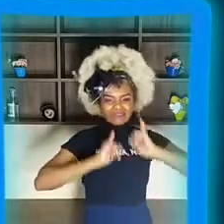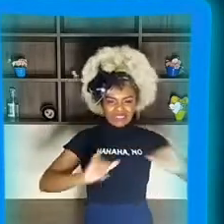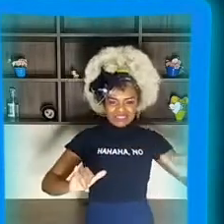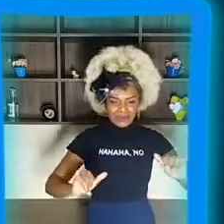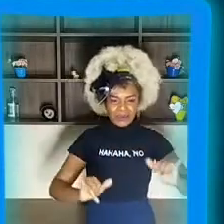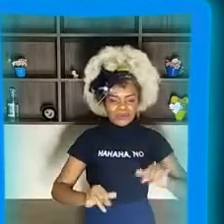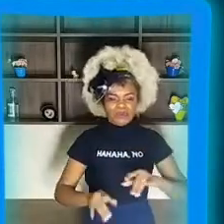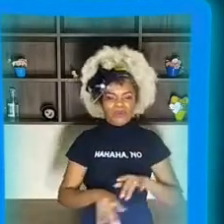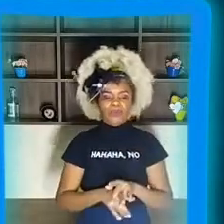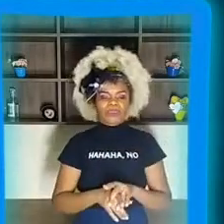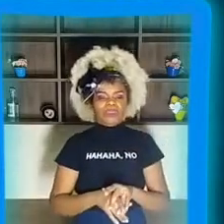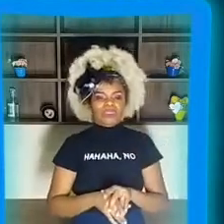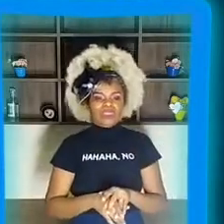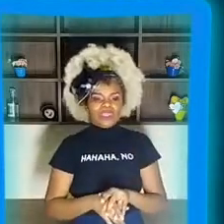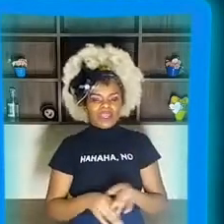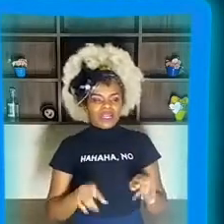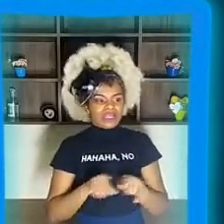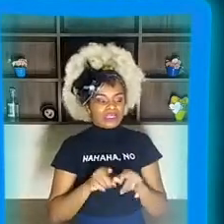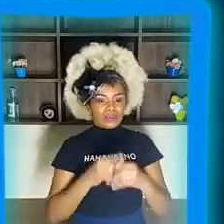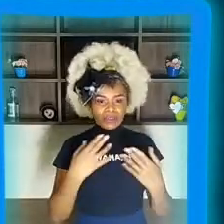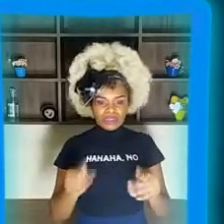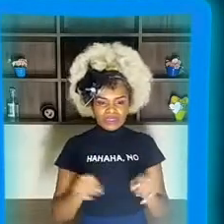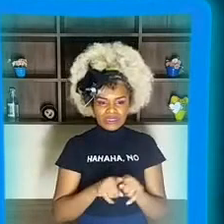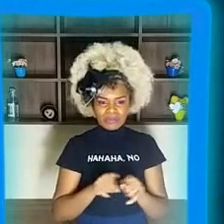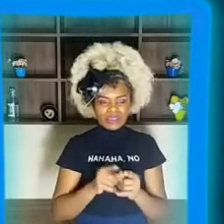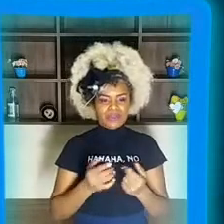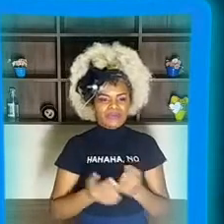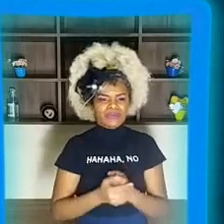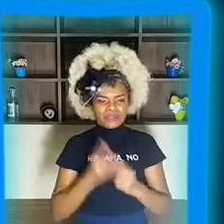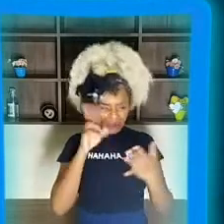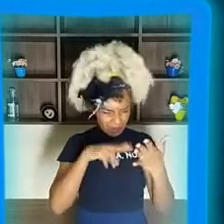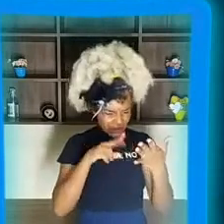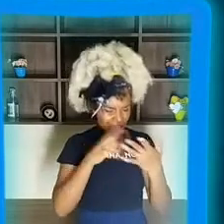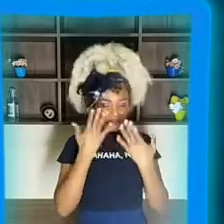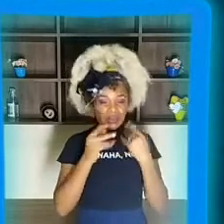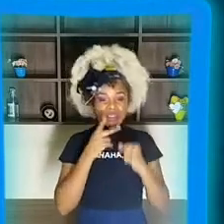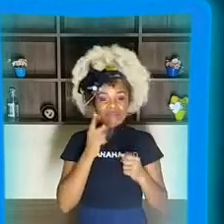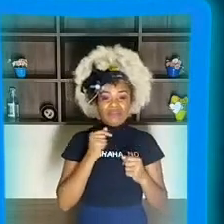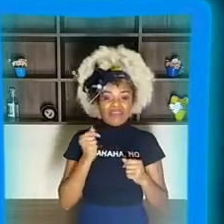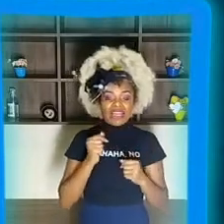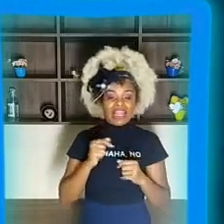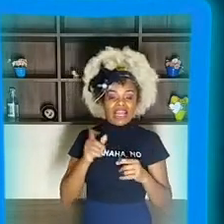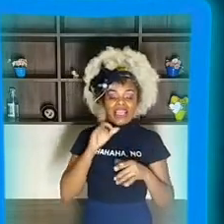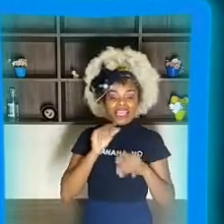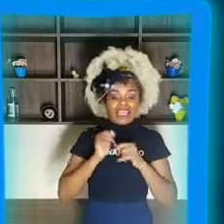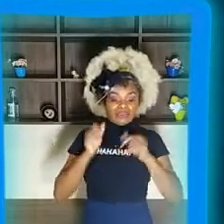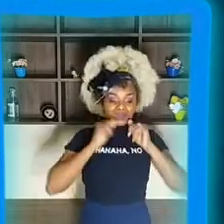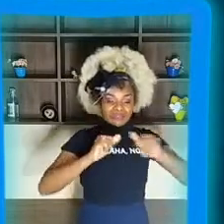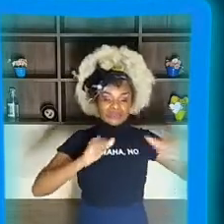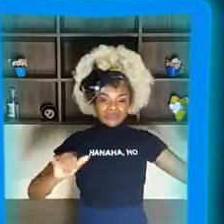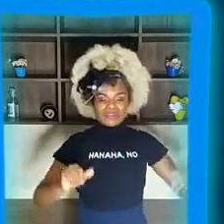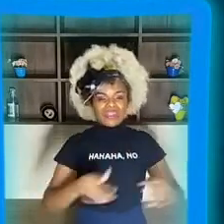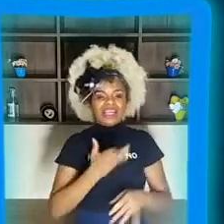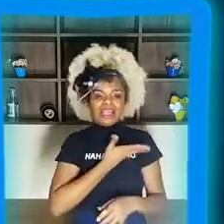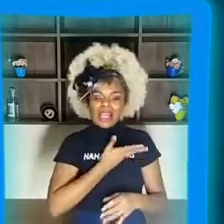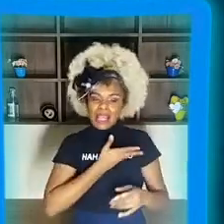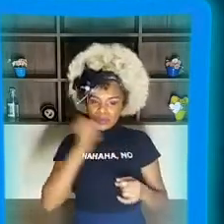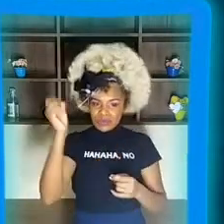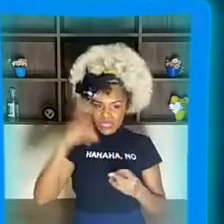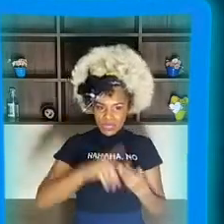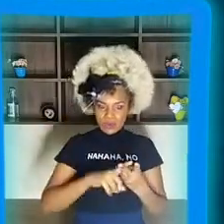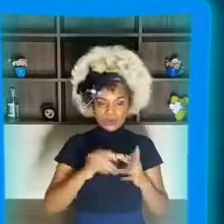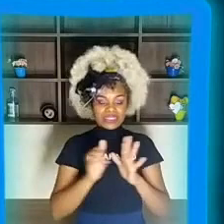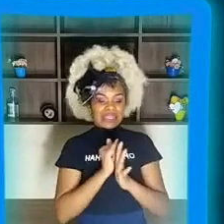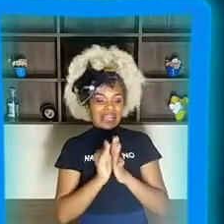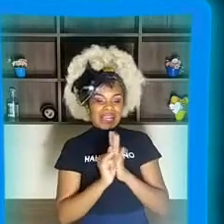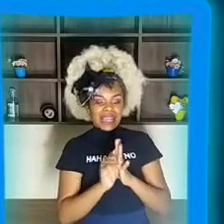Tem uma cartaz ali que agora eu não estou enxergando. Eu enxergo. É para falar os retransmissores. Amigos da Luz, Canal